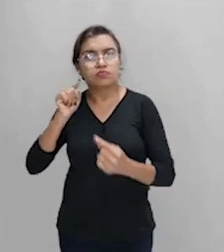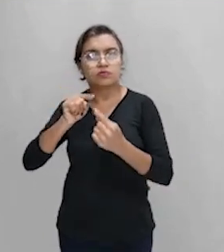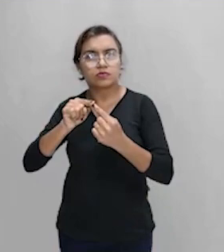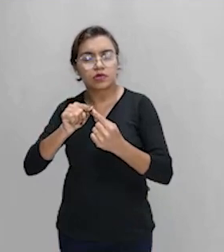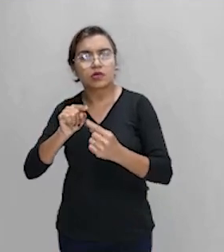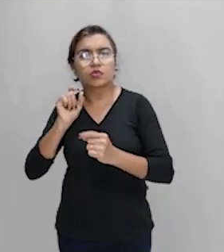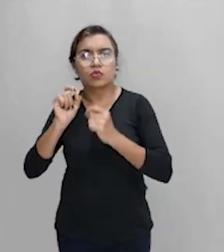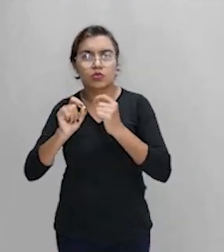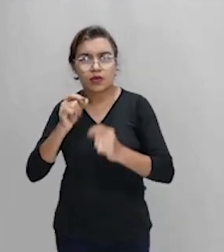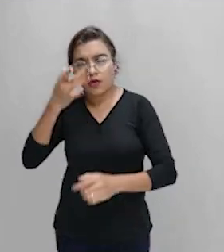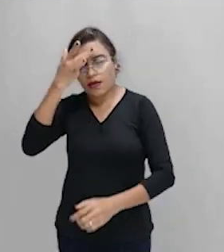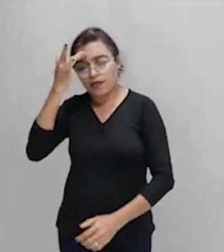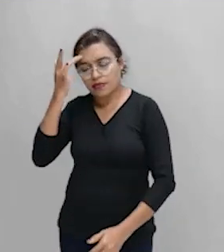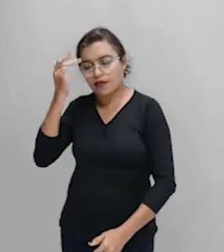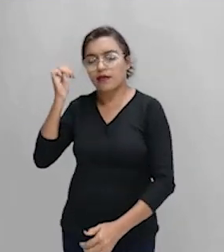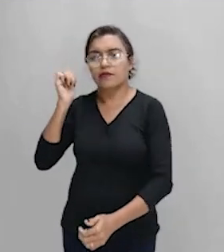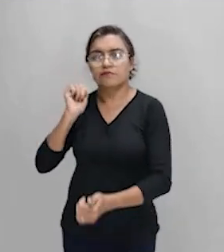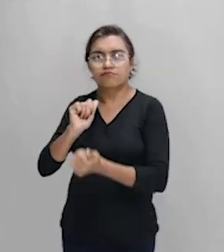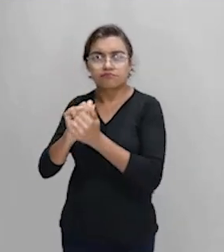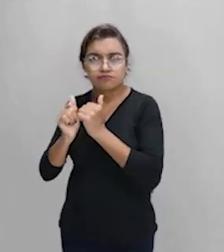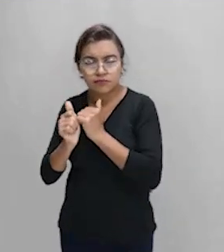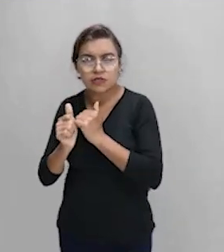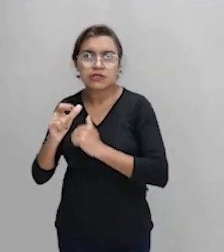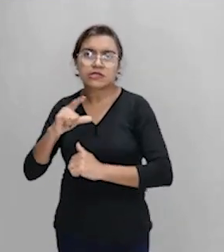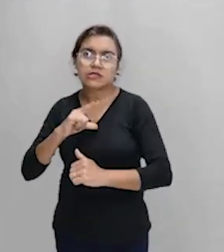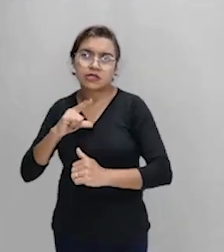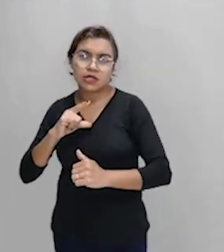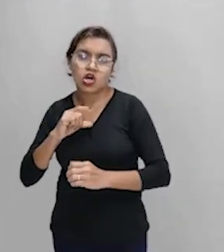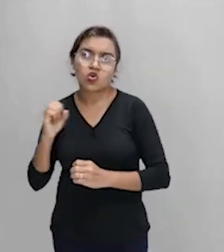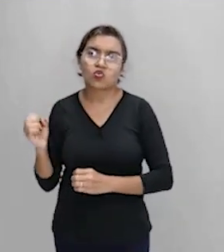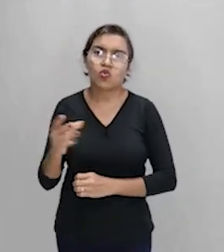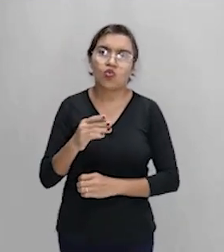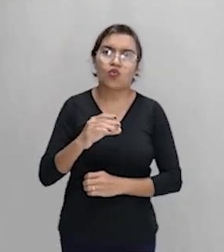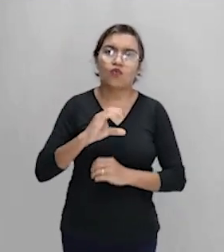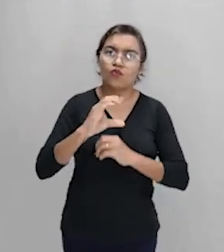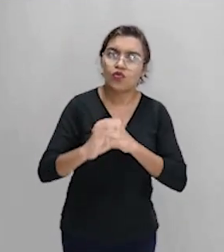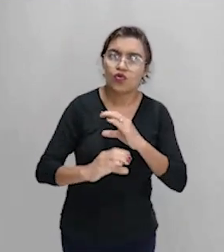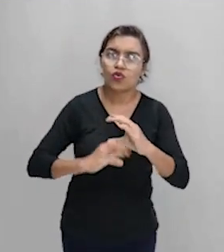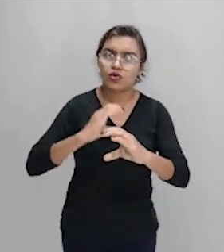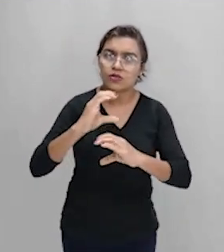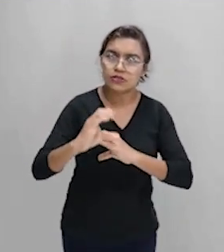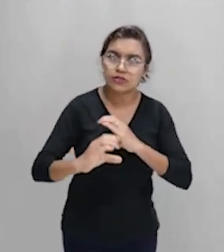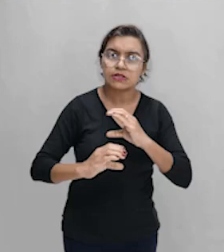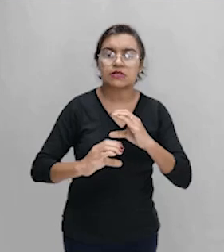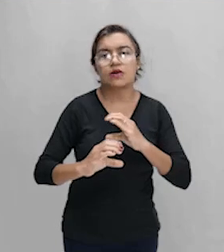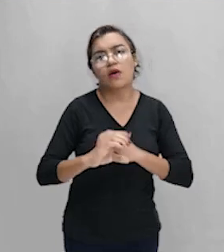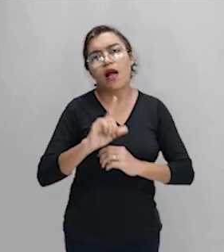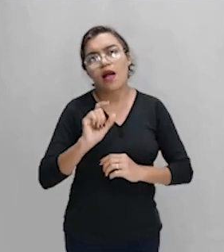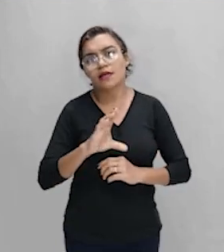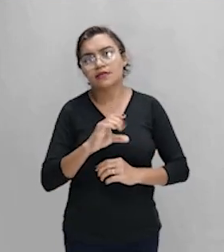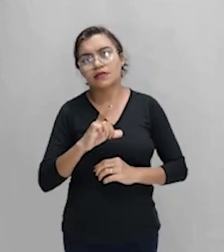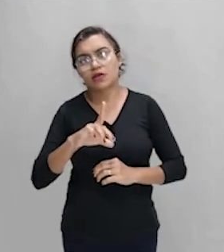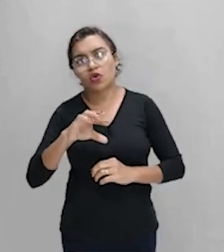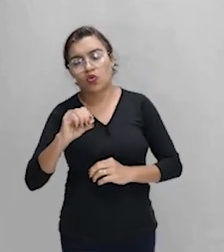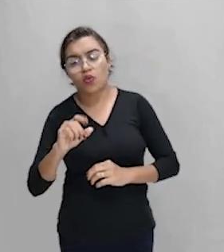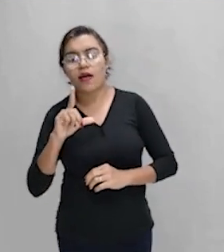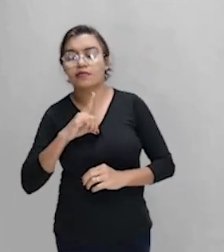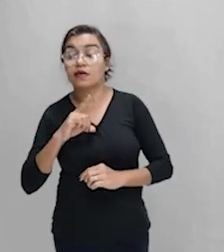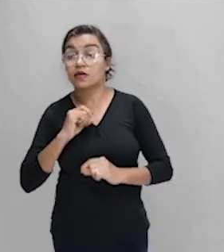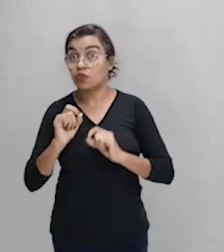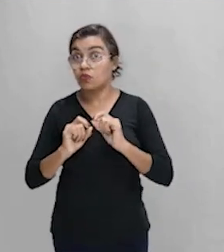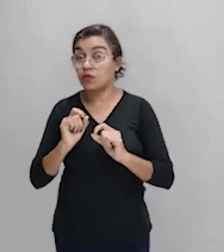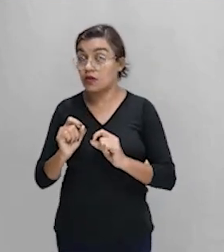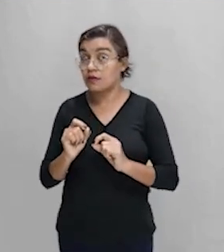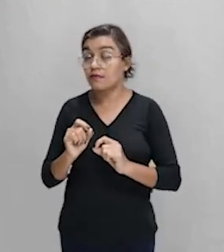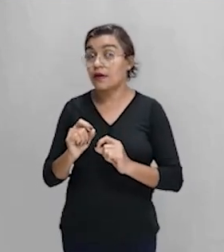entre no novo ciclo sem que ele tenha as suas capacidades físicas prejudicadas, para que ele não possa correr algum risco ali de